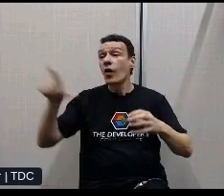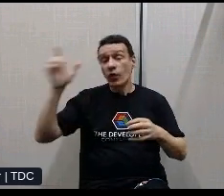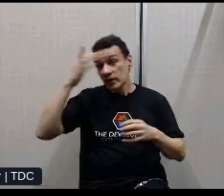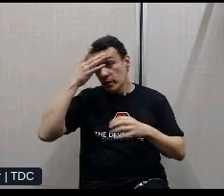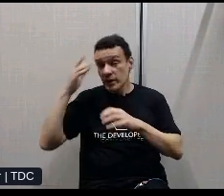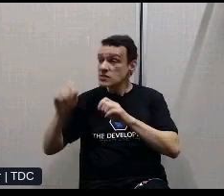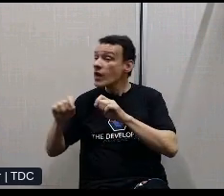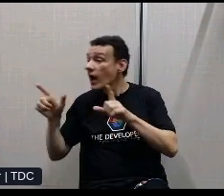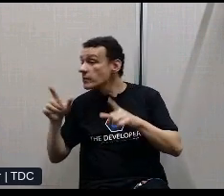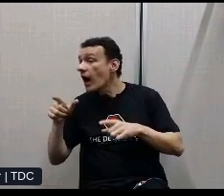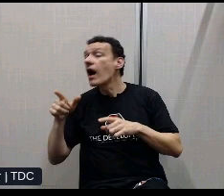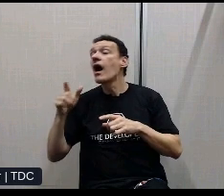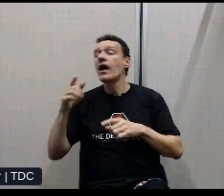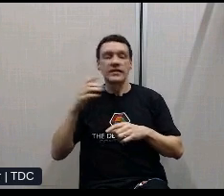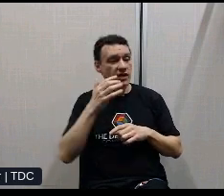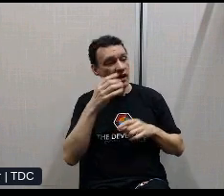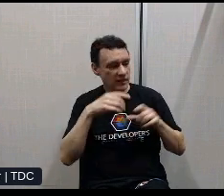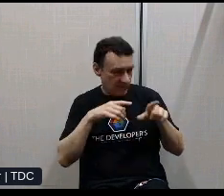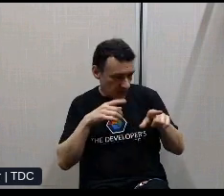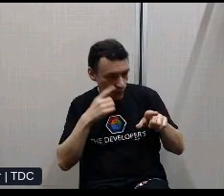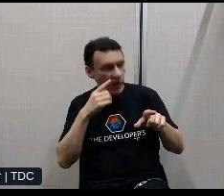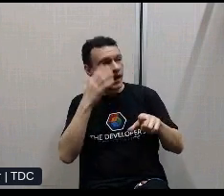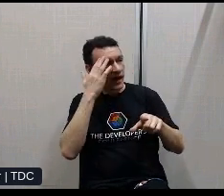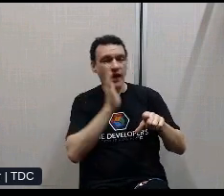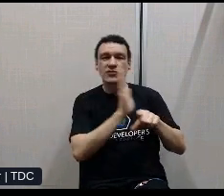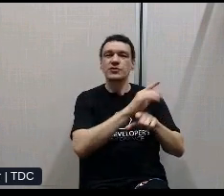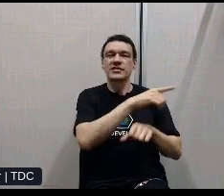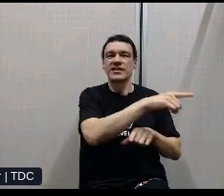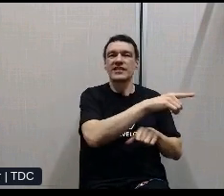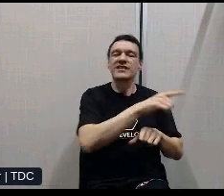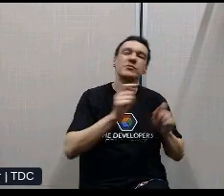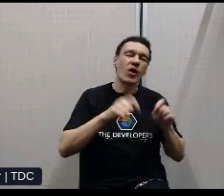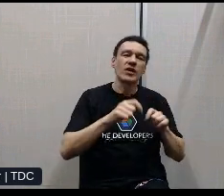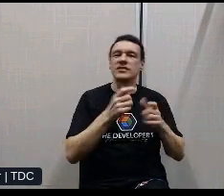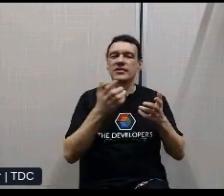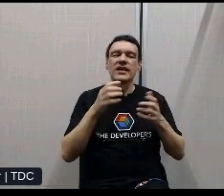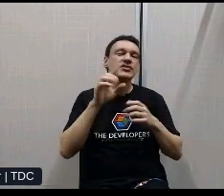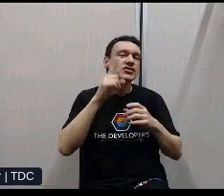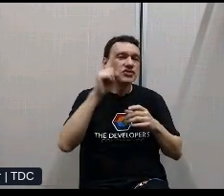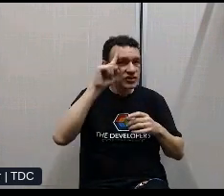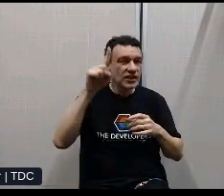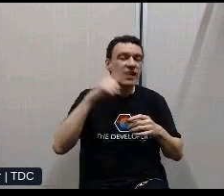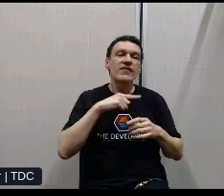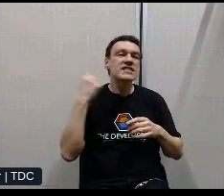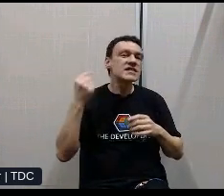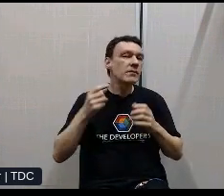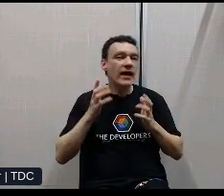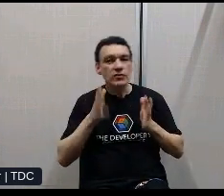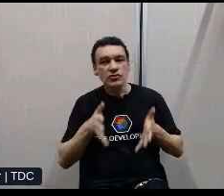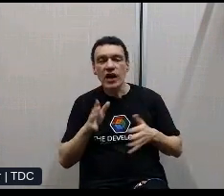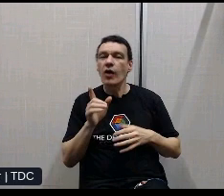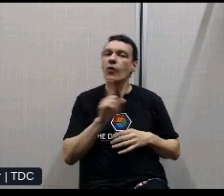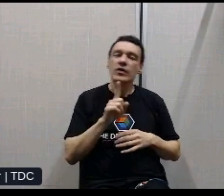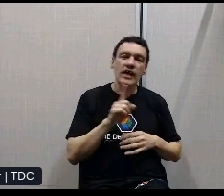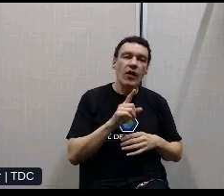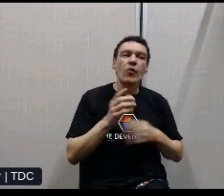tarefa cotidiana. Então, olha que interessante. E aí temos aqui, então, o QR Code para o